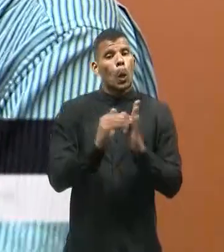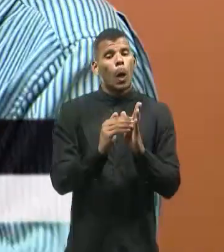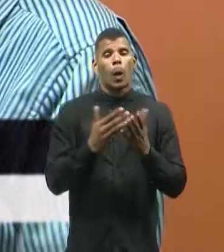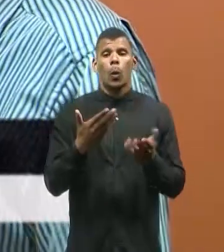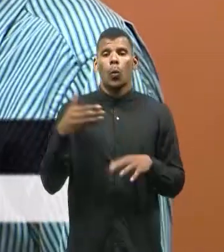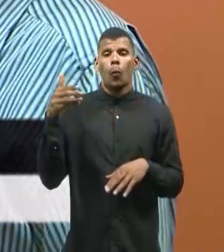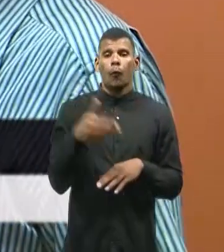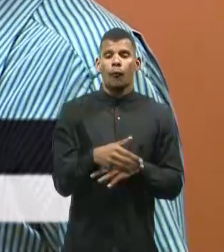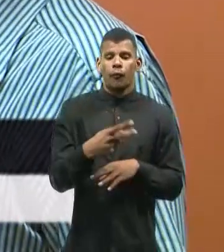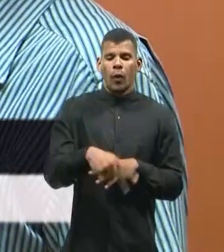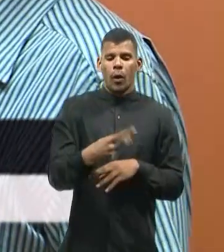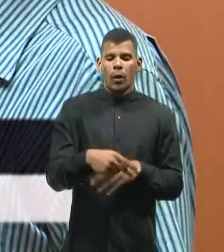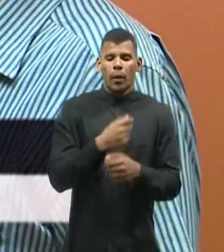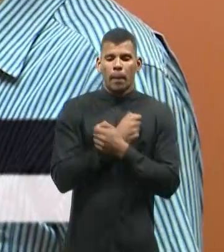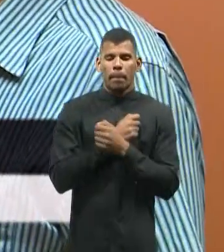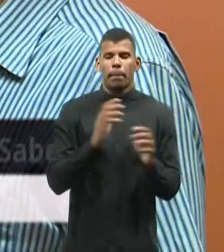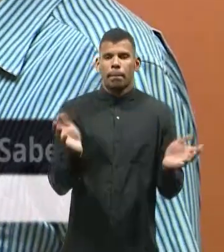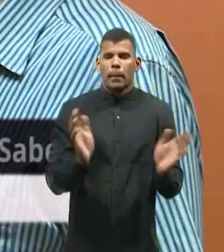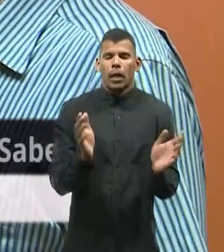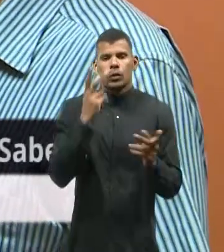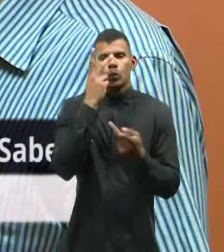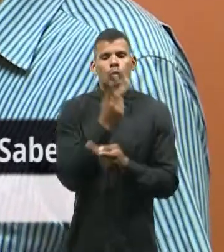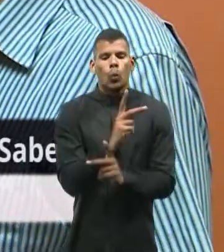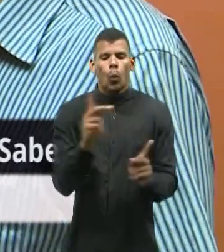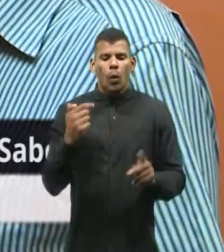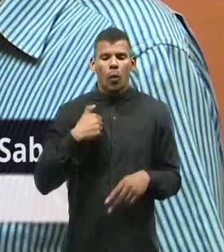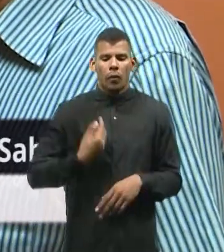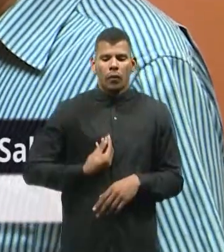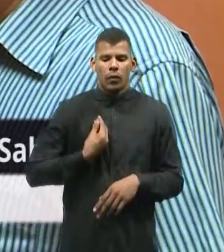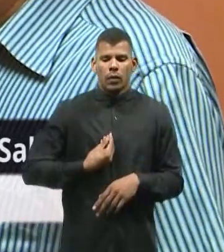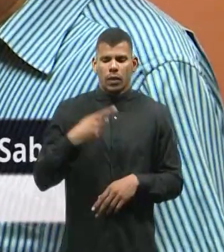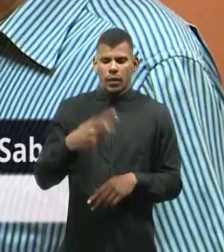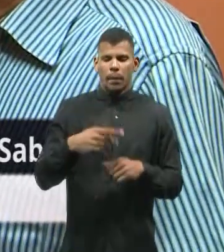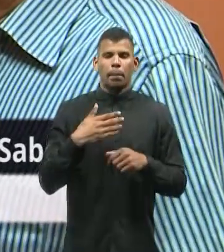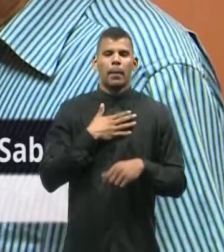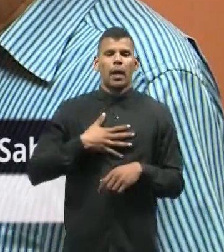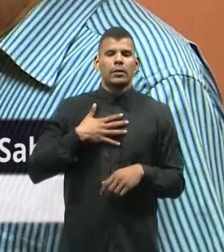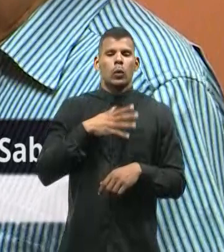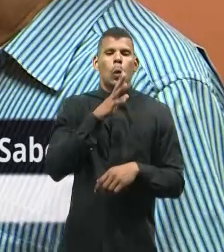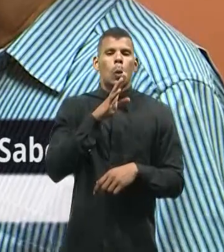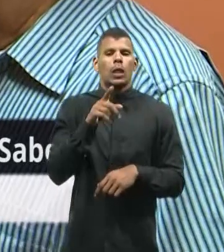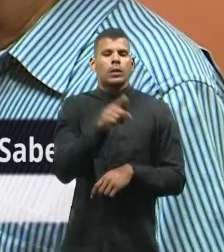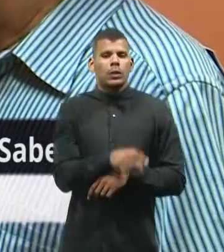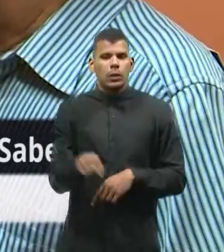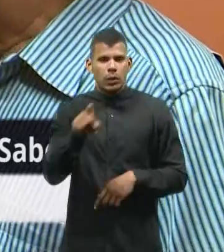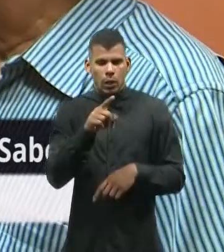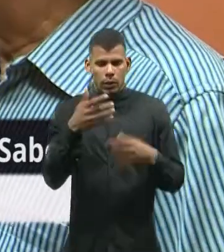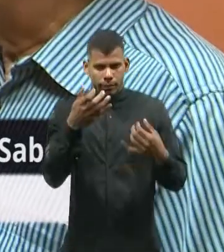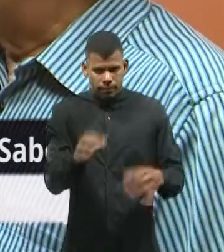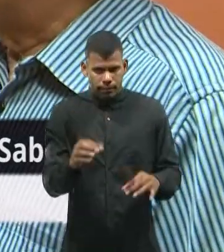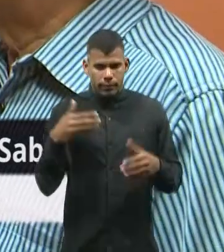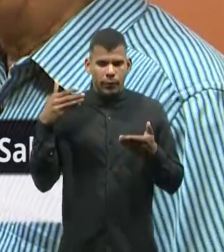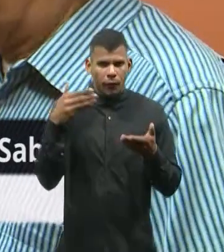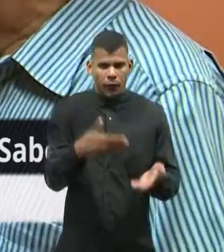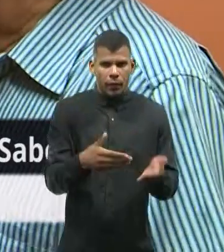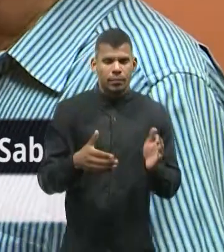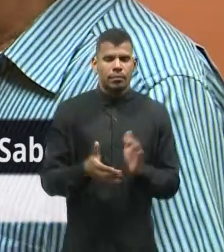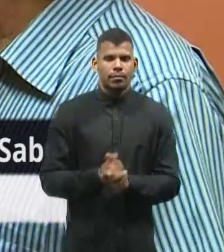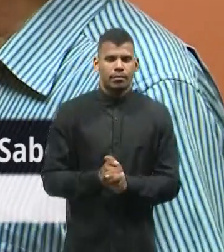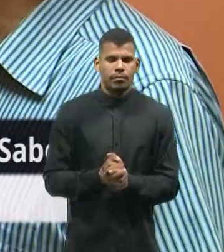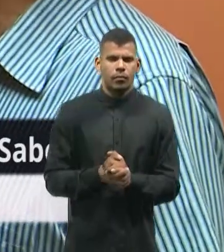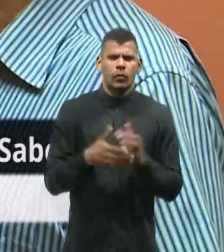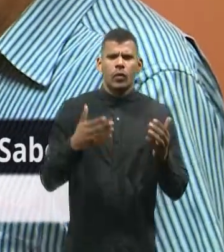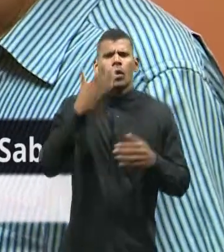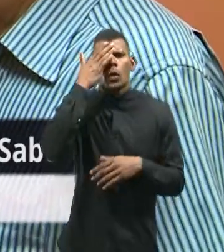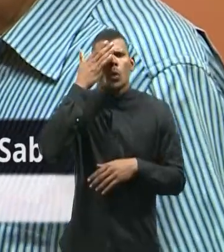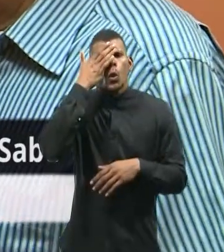Um prazer enorme dar um abraço em cada um de vocês, vou estar aqui. Vou ter o maior prazer de conhecer cada um de vocês, então venham, por favor, né? Venham. A gente entender um